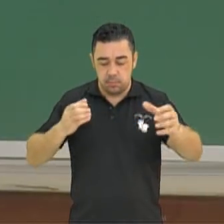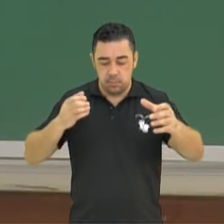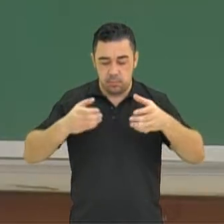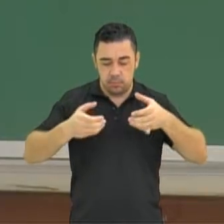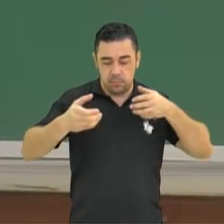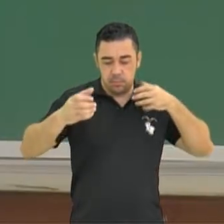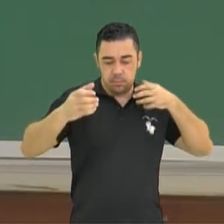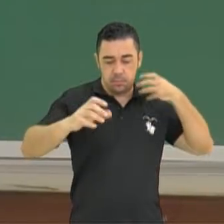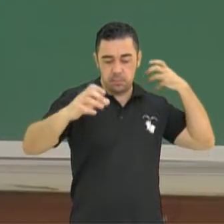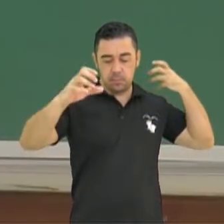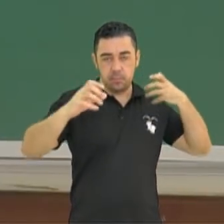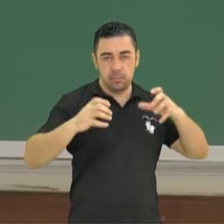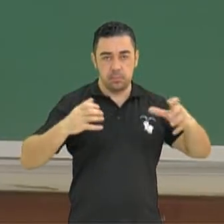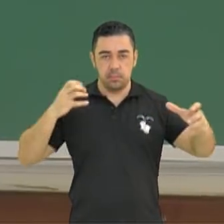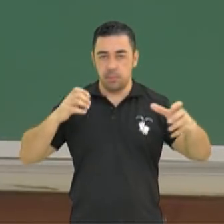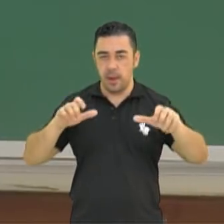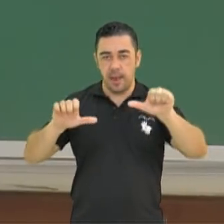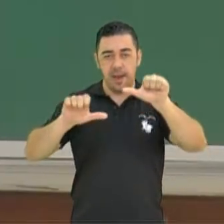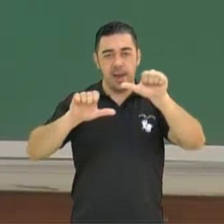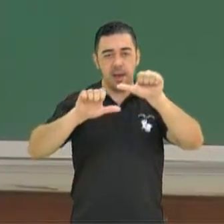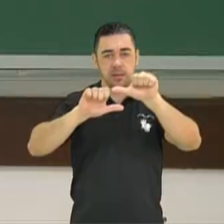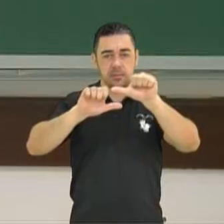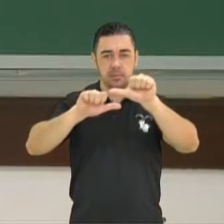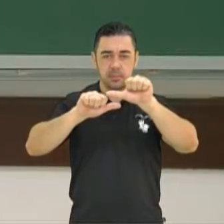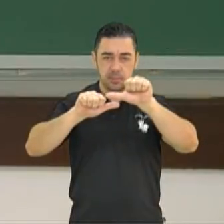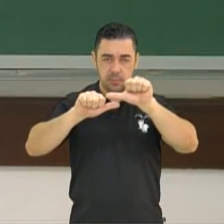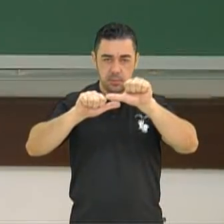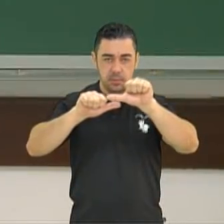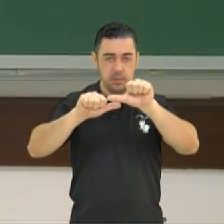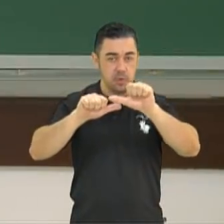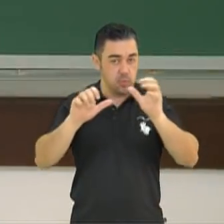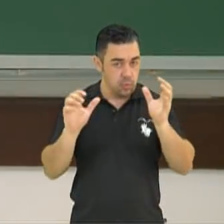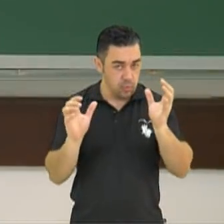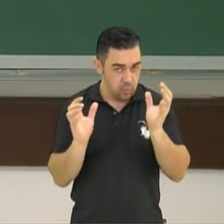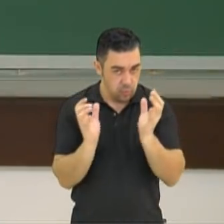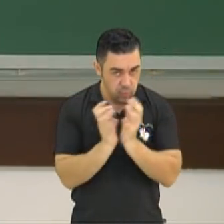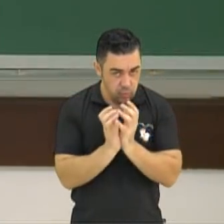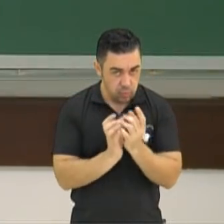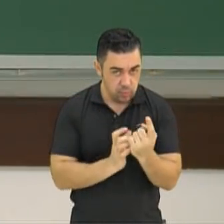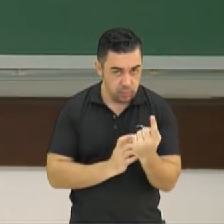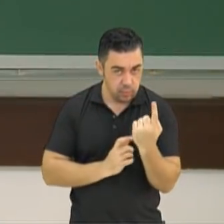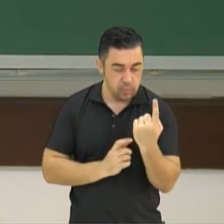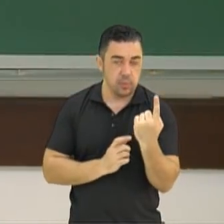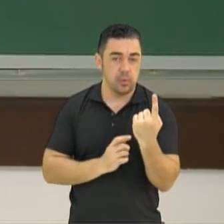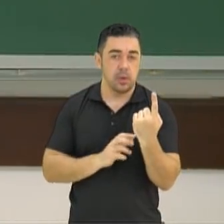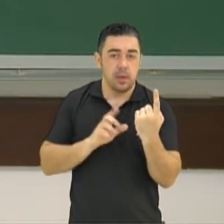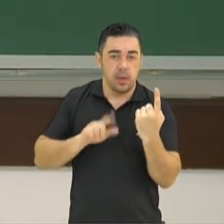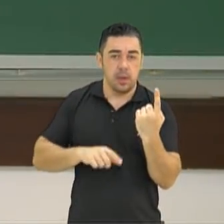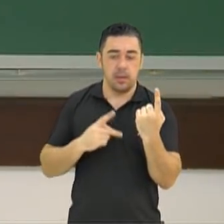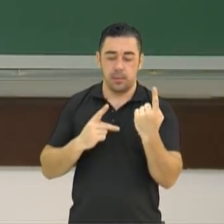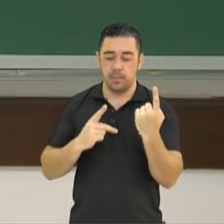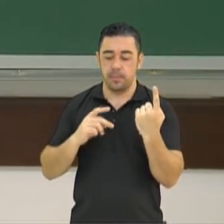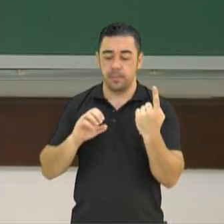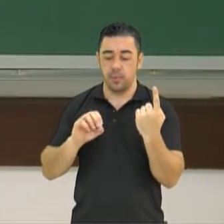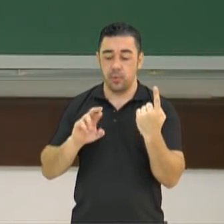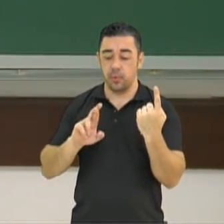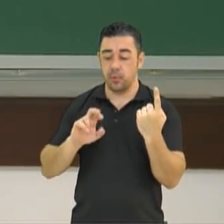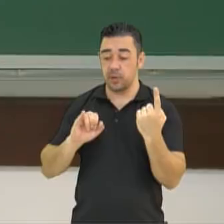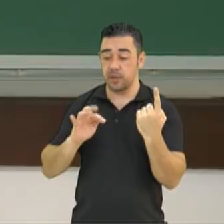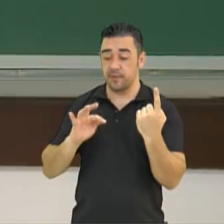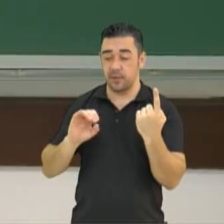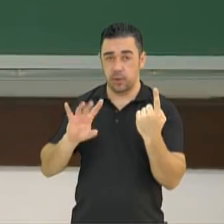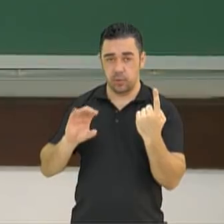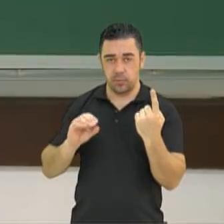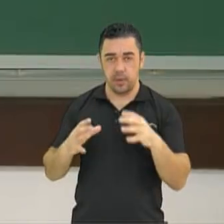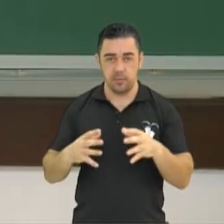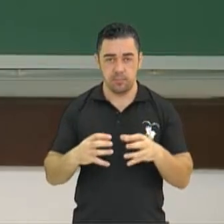tem mais como. Ele é assimétrico, tá? Então, o único grupo de animal assimétrico que a gente tem é o grupo dos poríferos, que são as esponjas